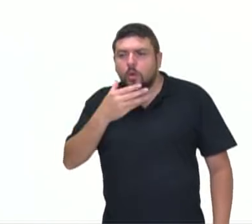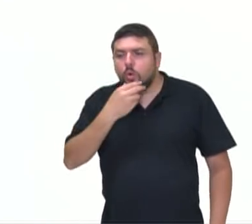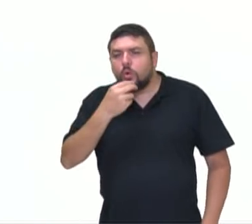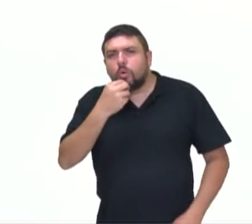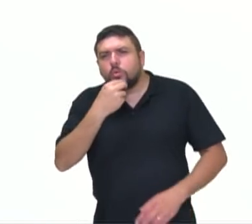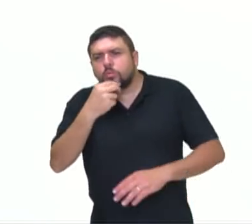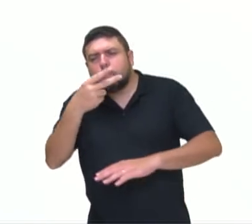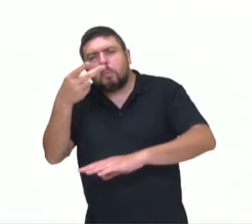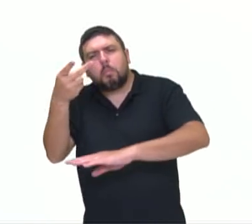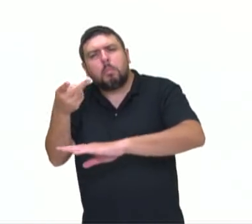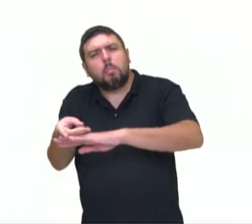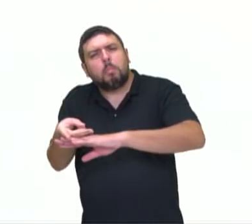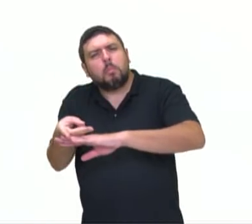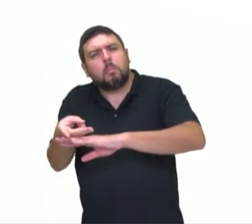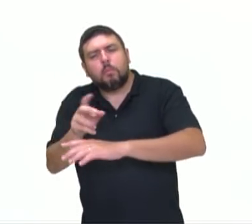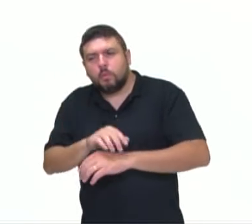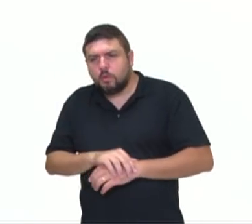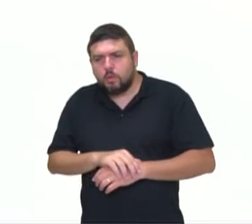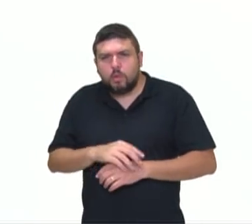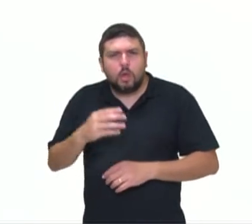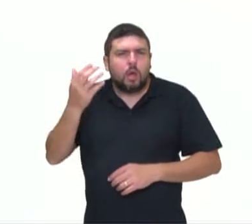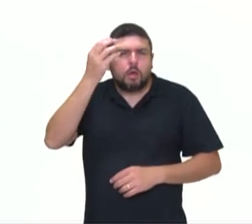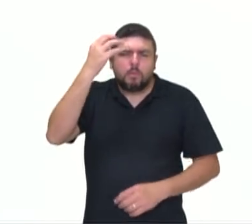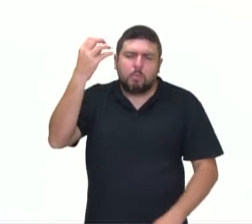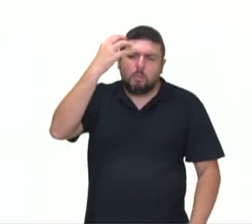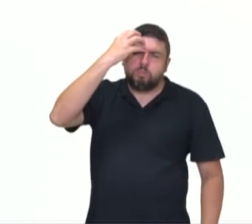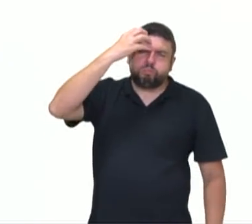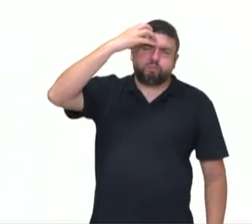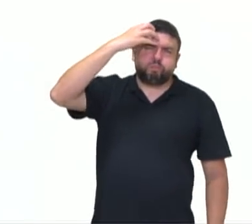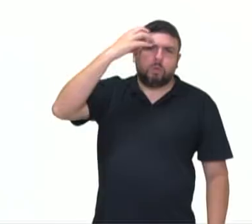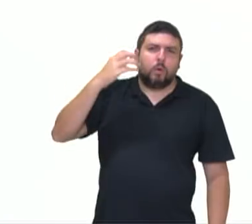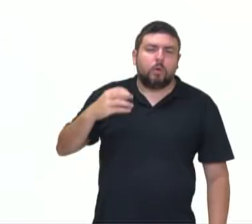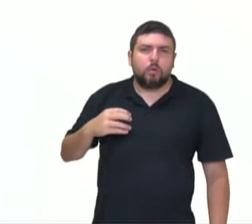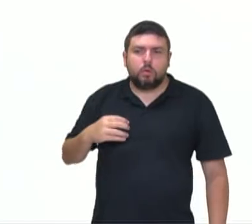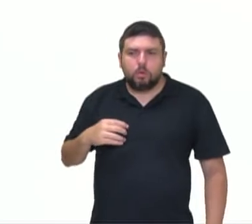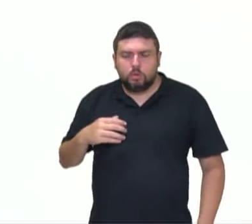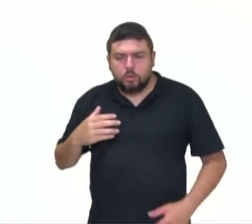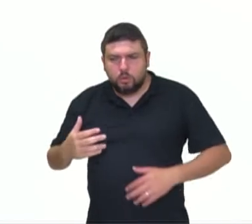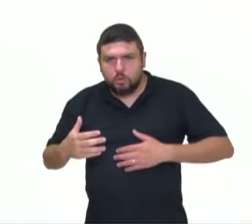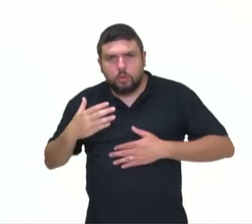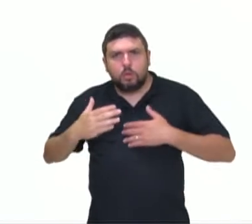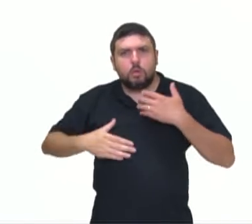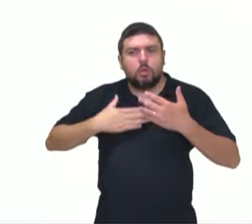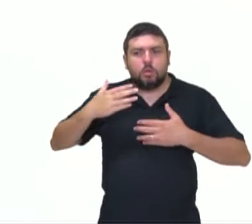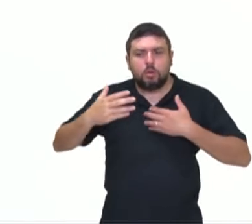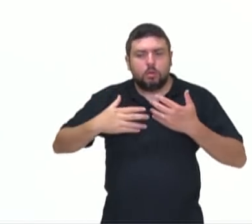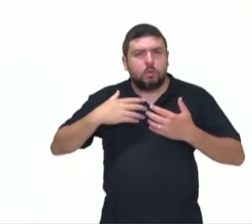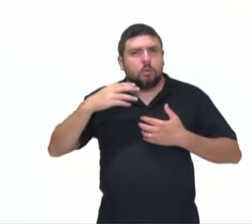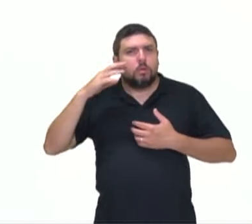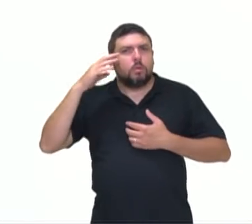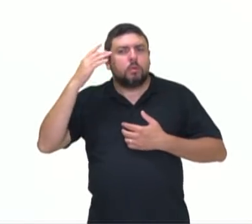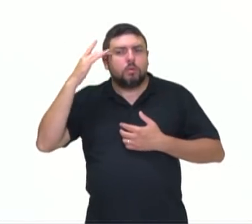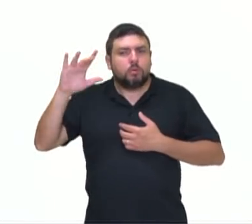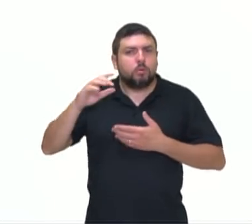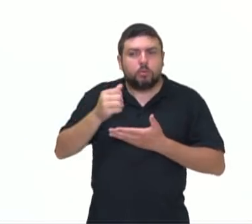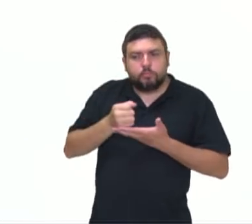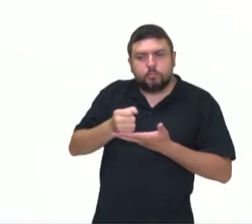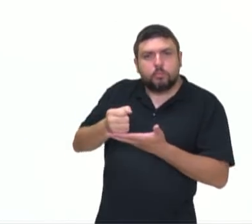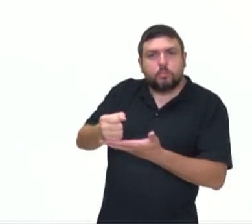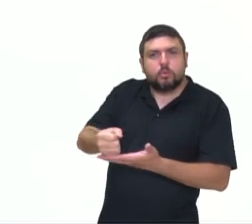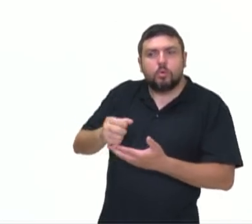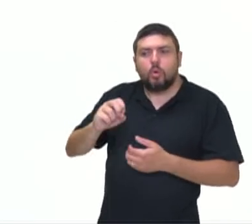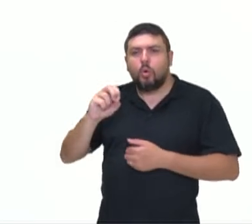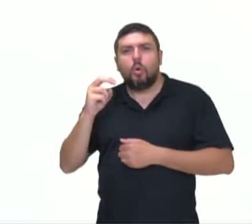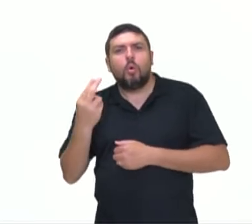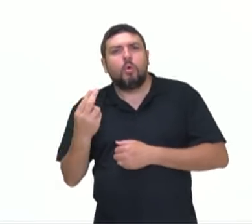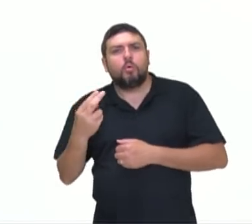desacordado, com um ferimento enorme na cabeça. Assustada, não sabe se socorre o rapaz ou se,